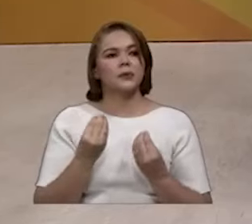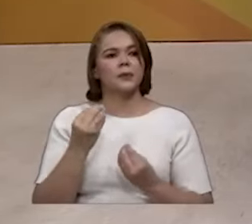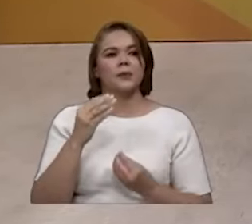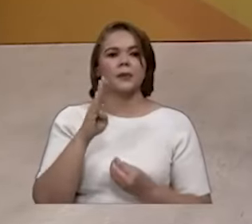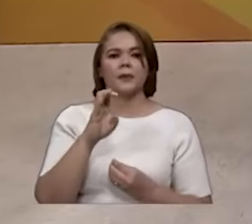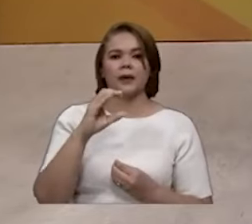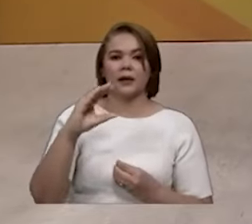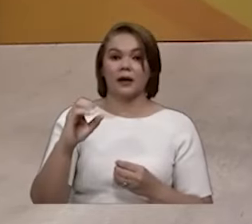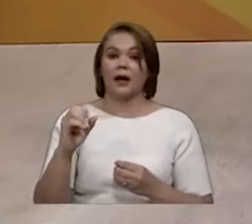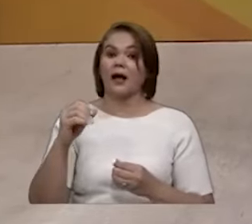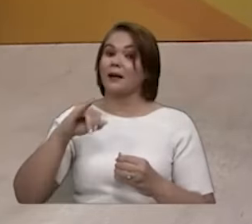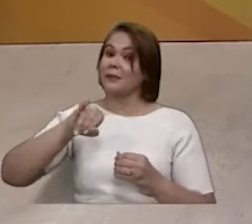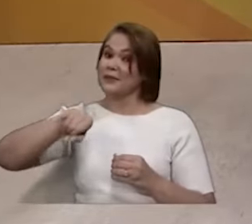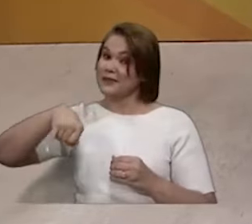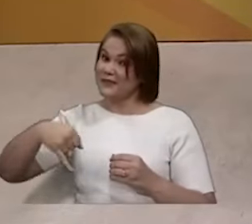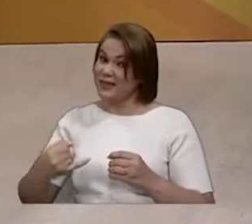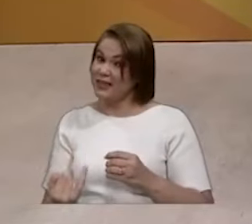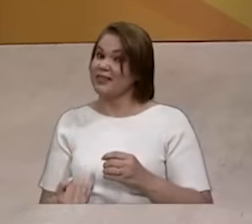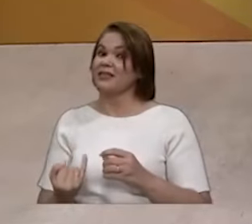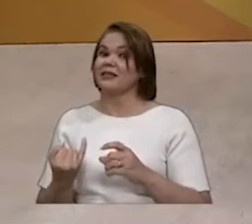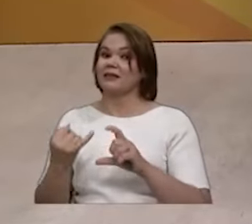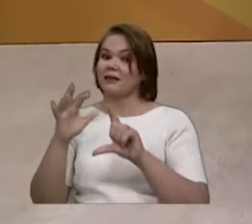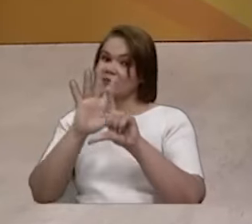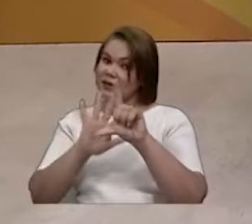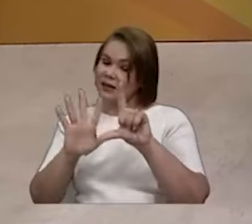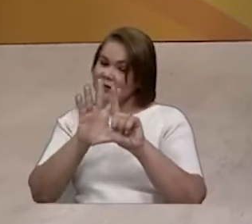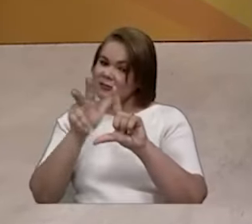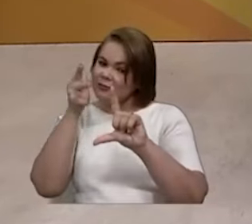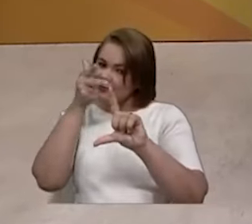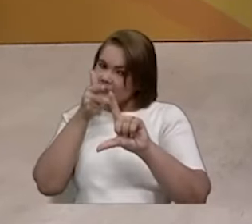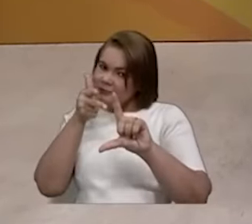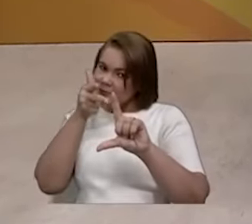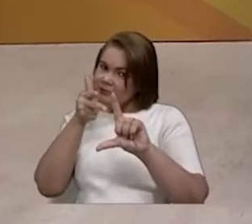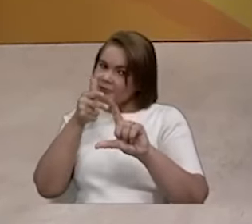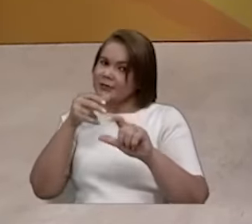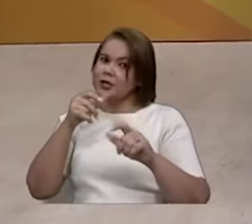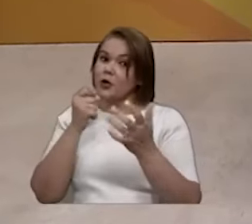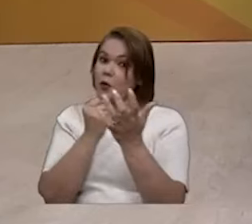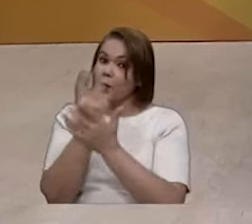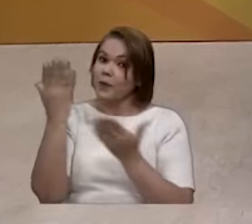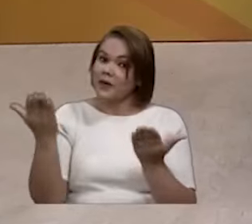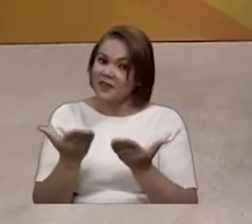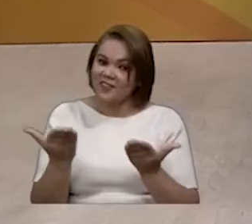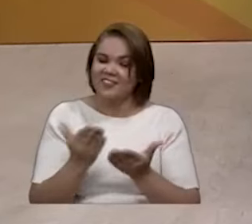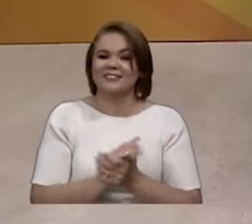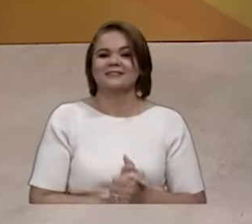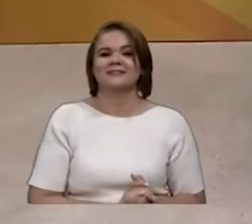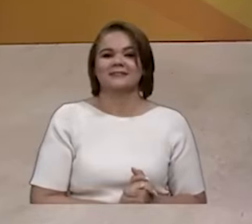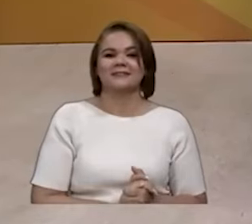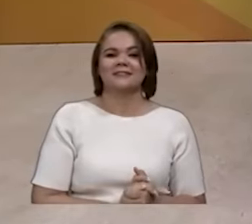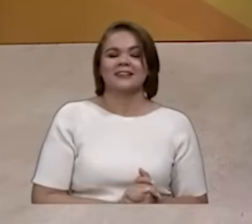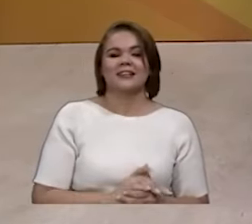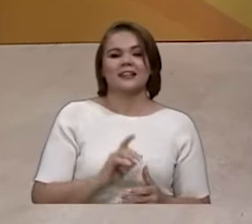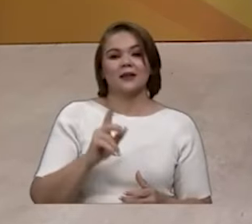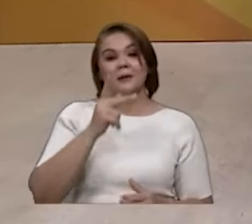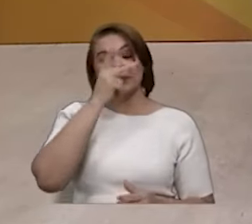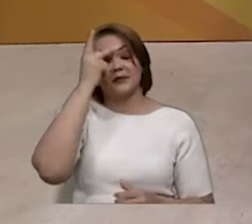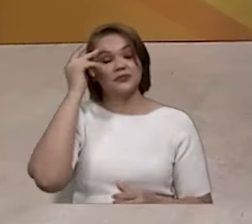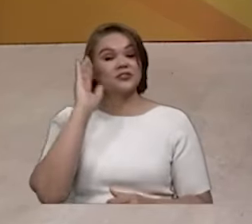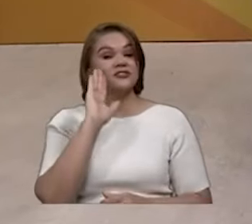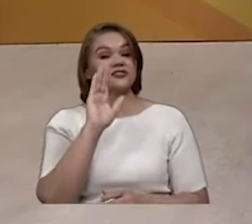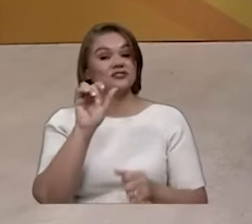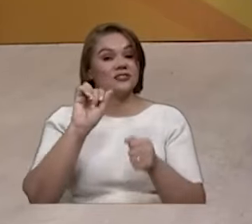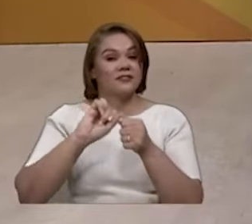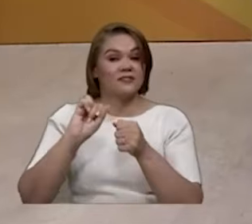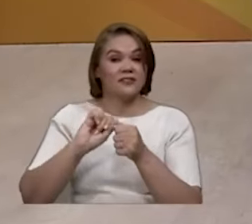Aproveitar o QR Code. Tá aí, né? Na tela. Pega seu celular e adquira agora mesmo. Inclusive, a gente vai falar de quem já fez, né? Aí